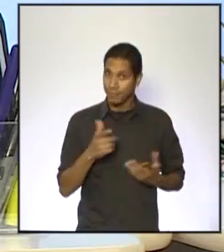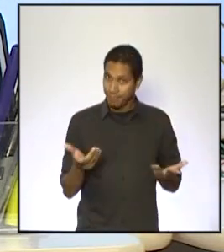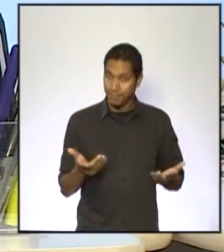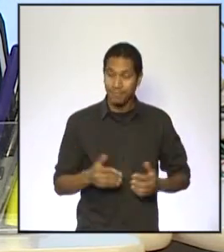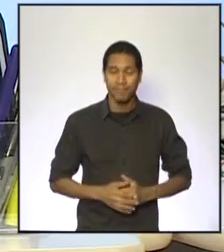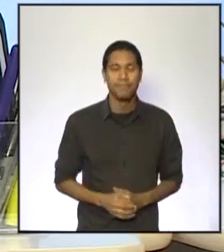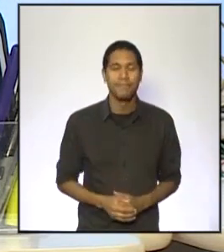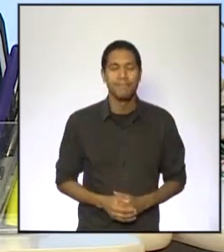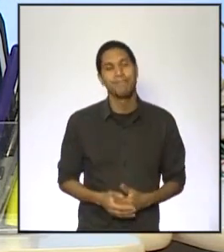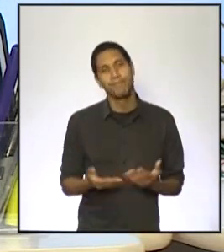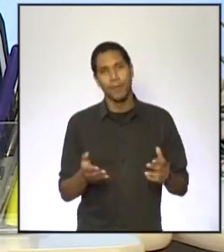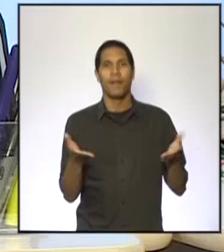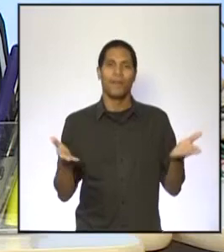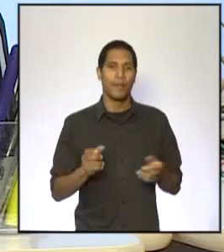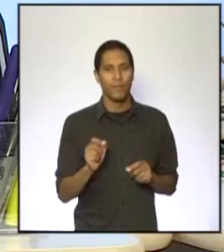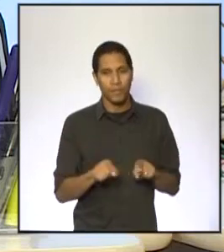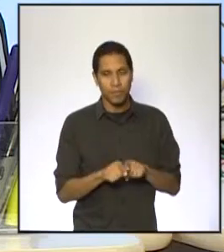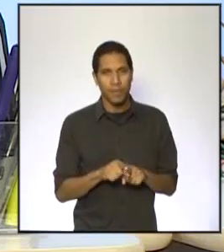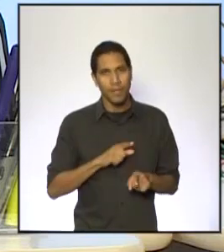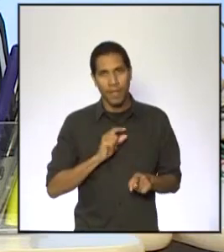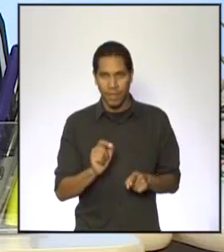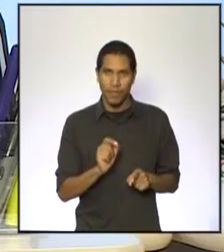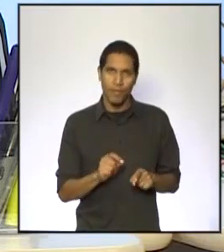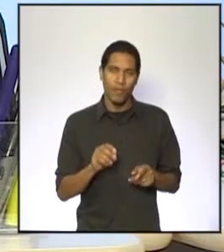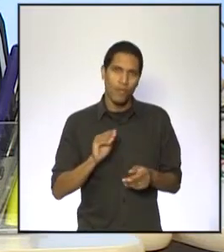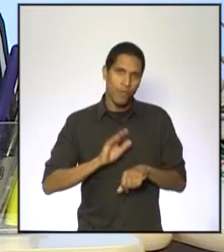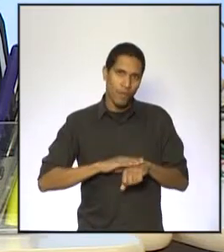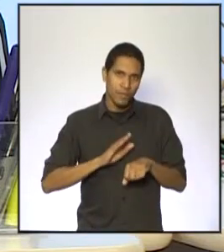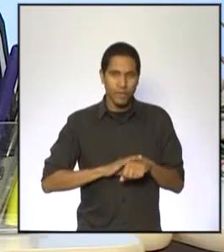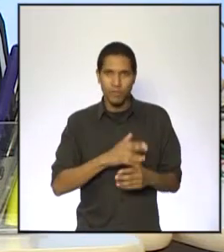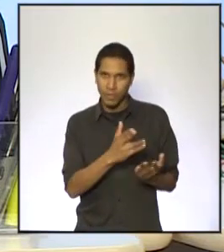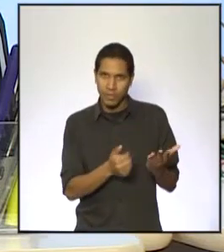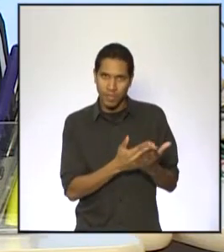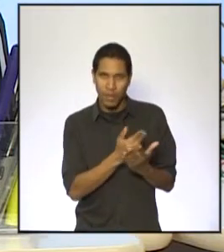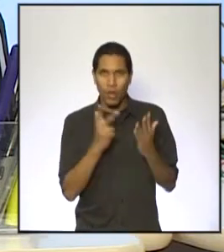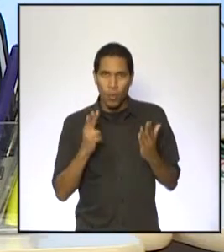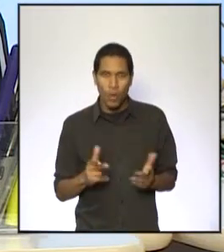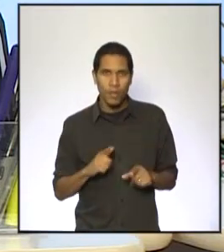a fazer a marcação da minha mão. Tudo bem?